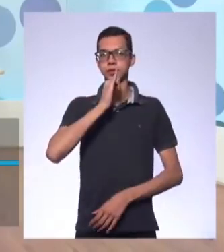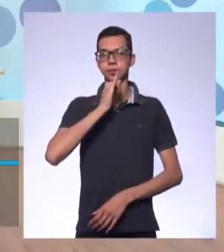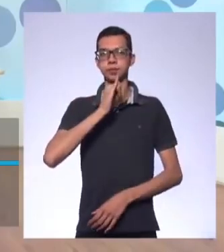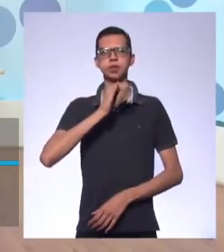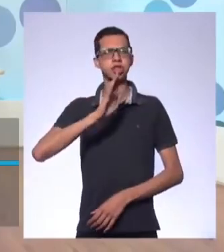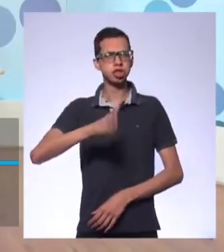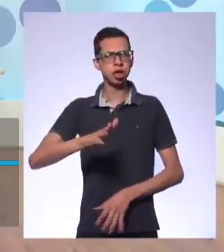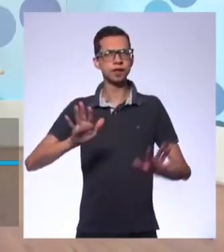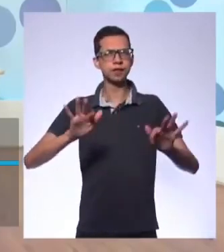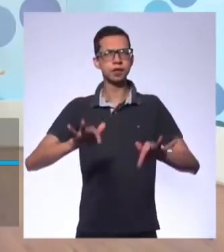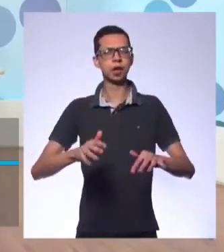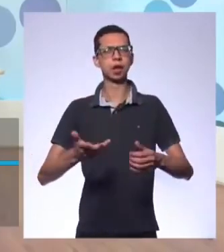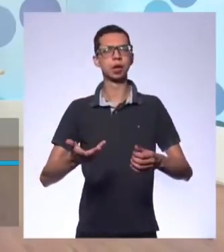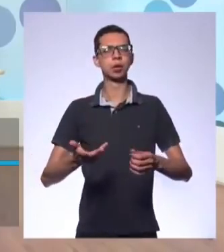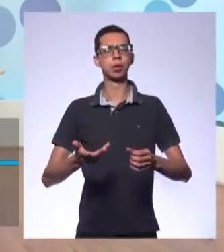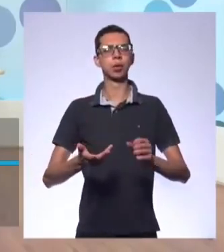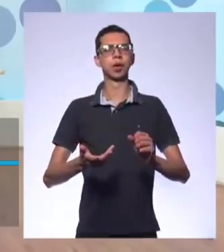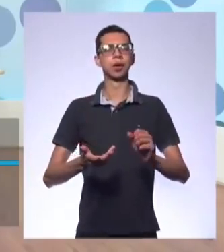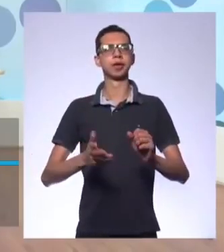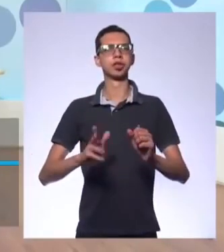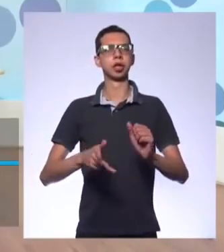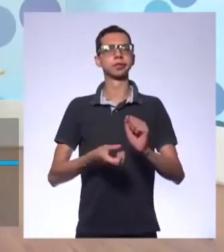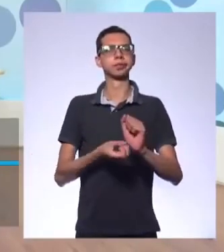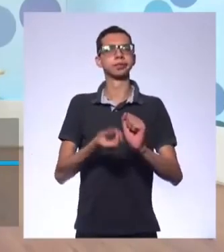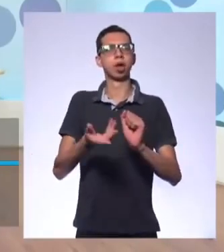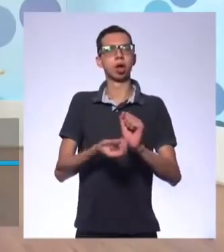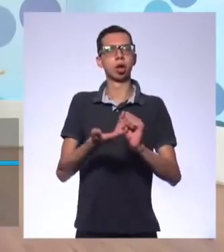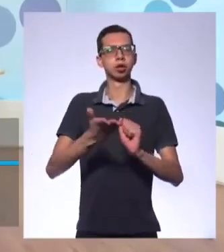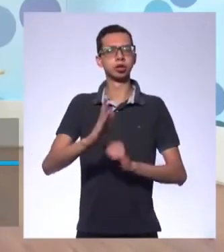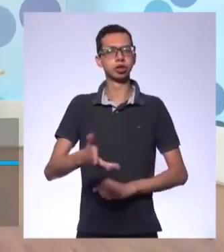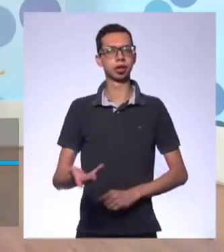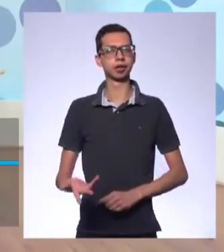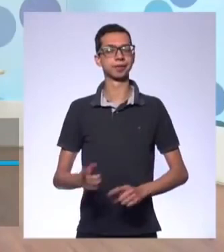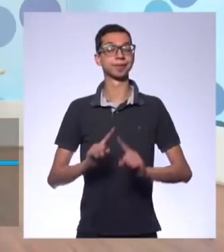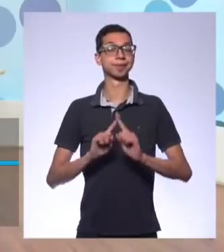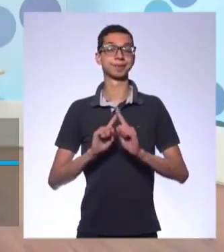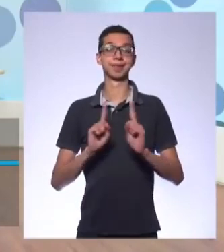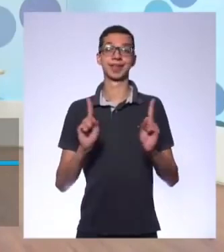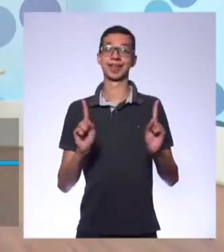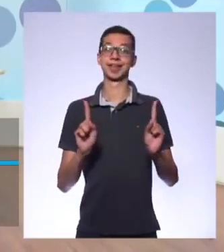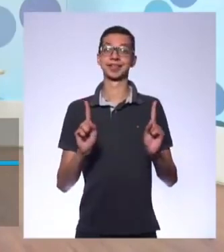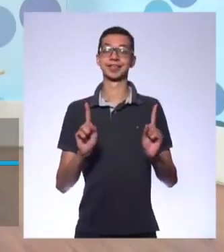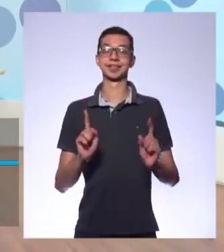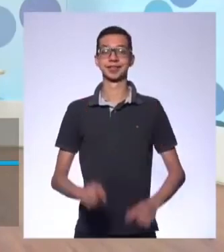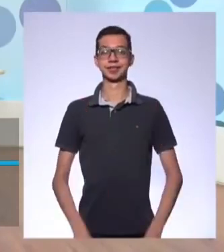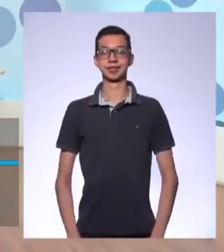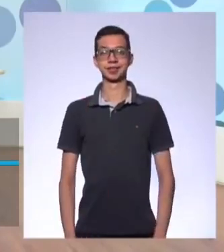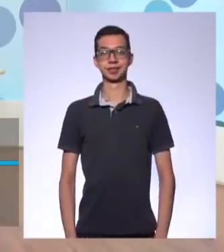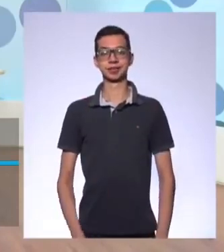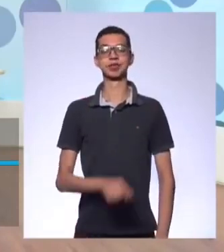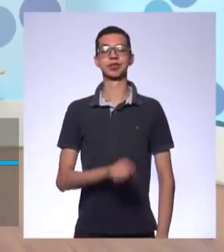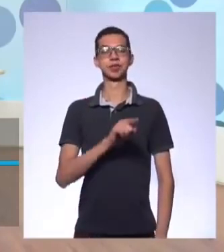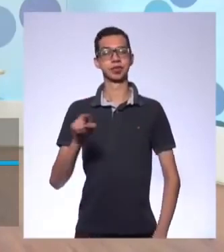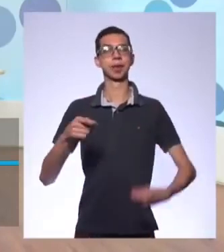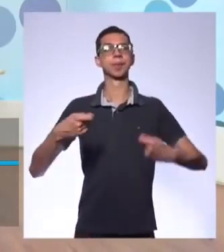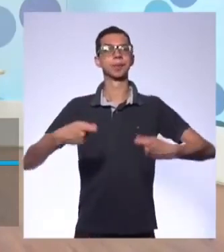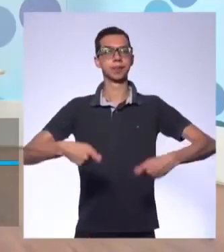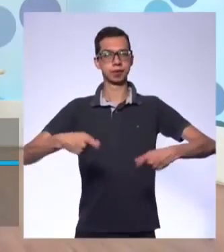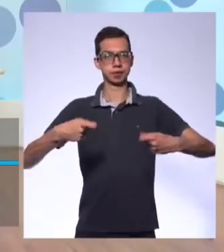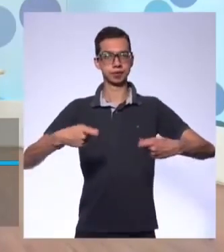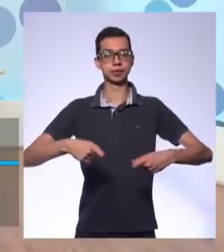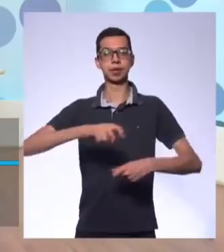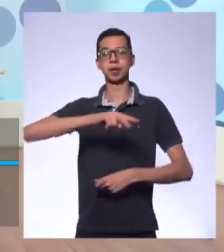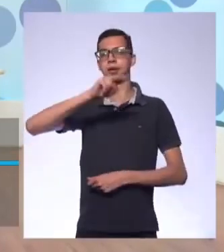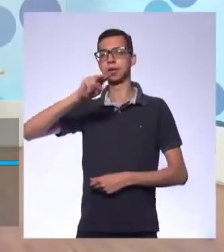né? A gente já contou o final. Não, a gente colocou. Só que vocês têm que ler não só pensando